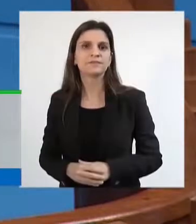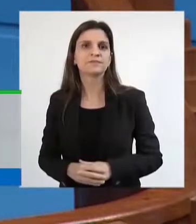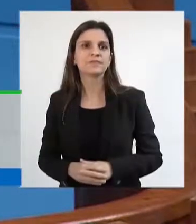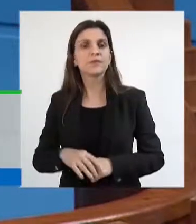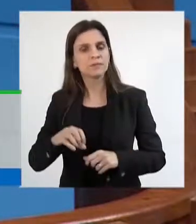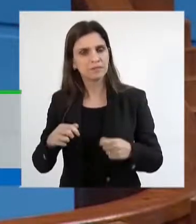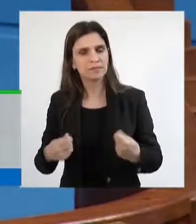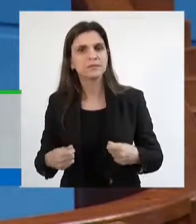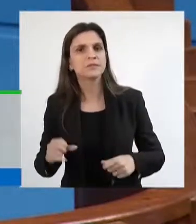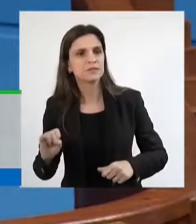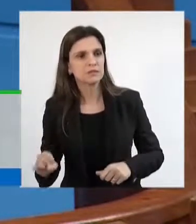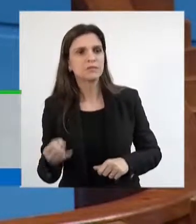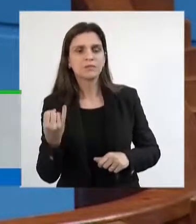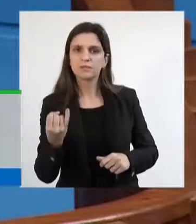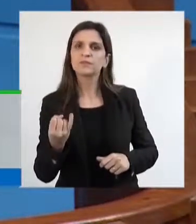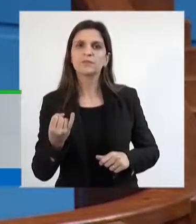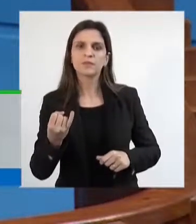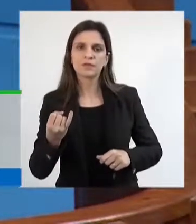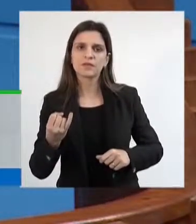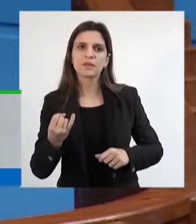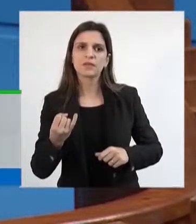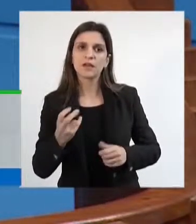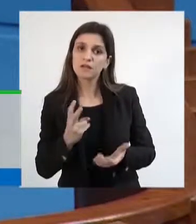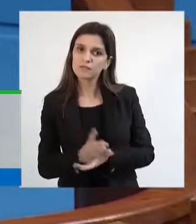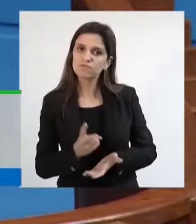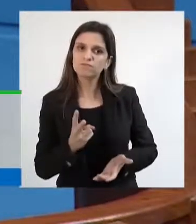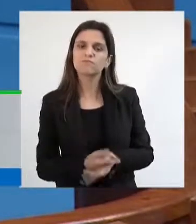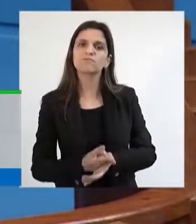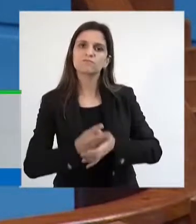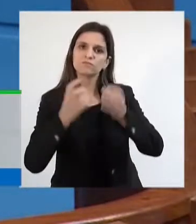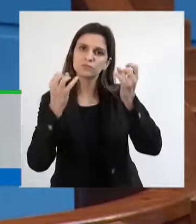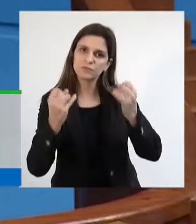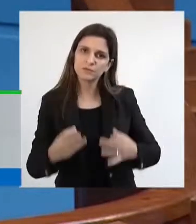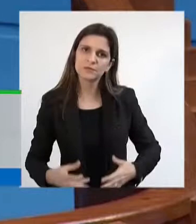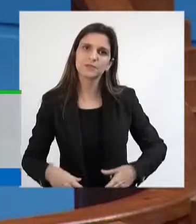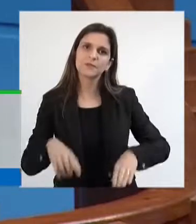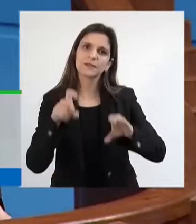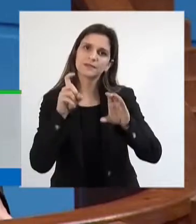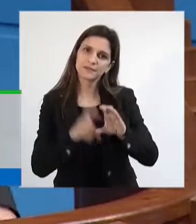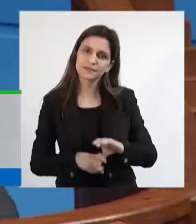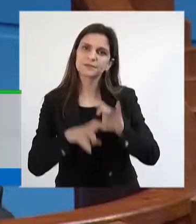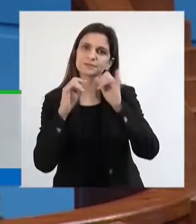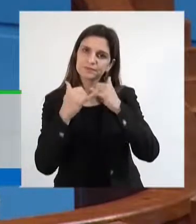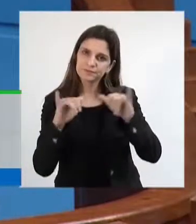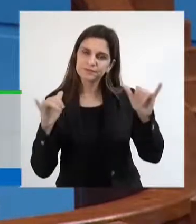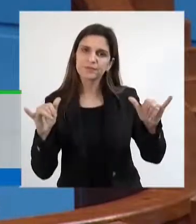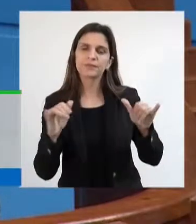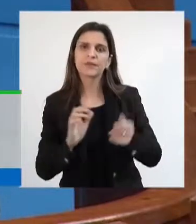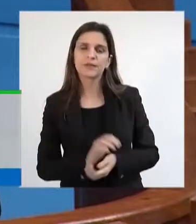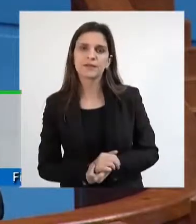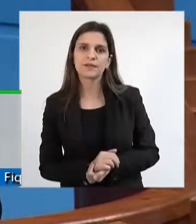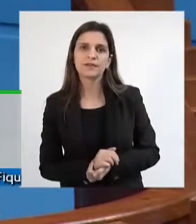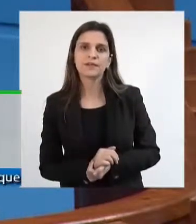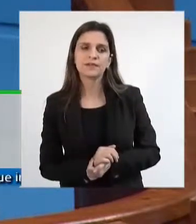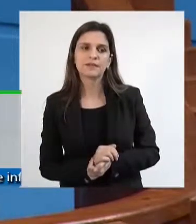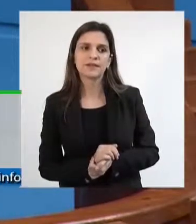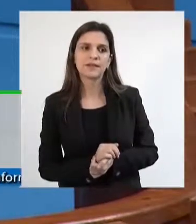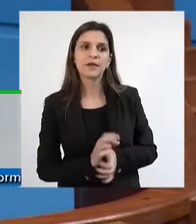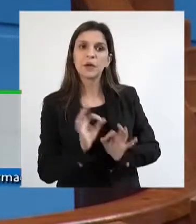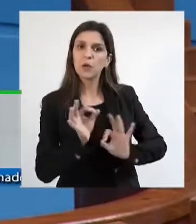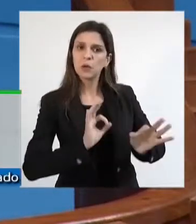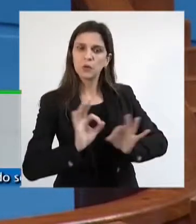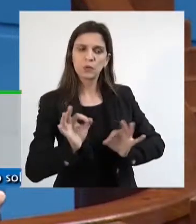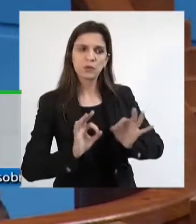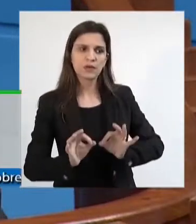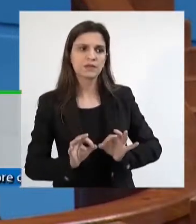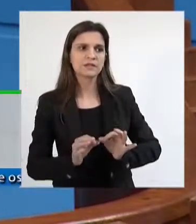12,48%. Nós vamos continuar alertas em relação a isso e usando ferramentas legislativas que dispomos. e